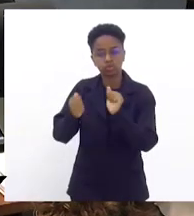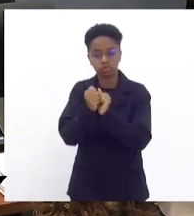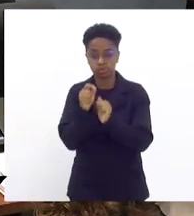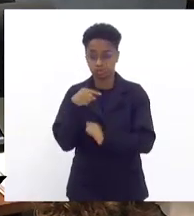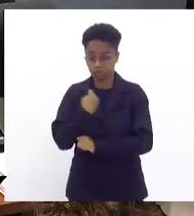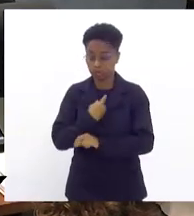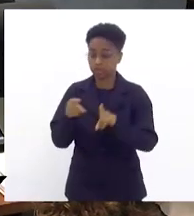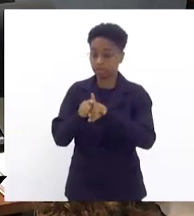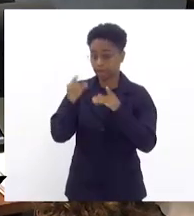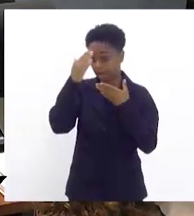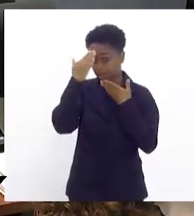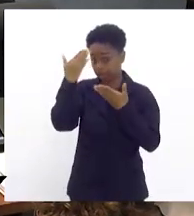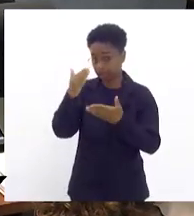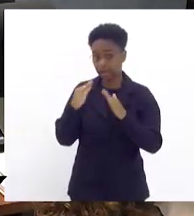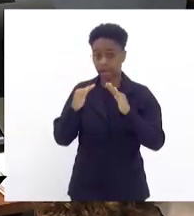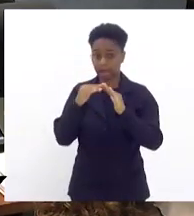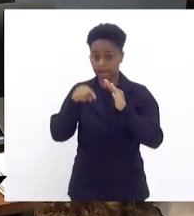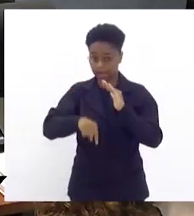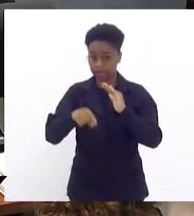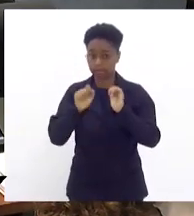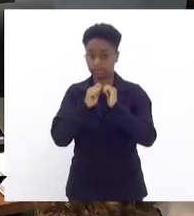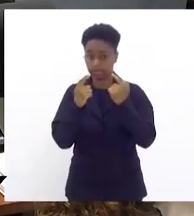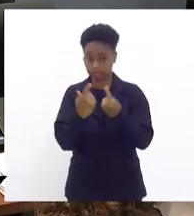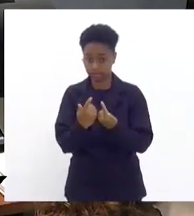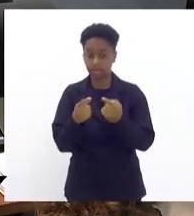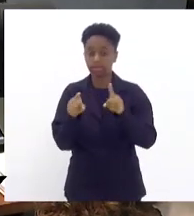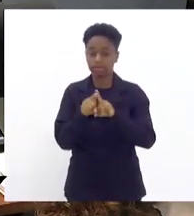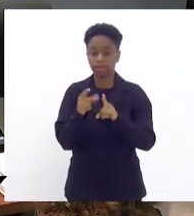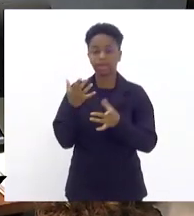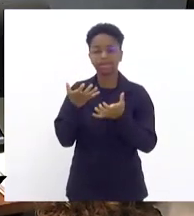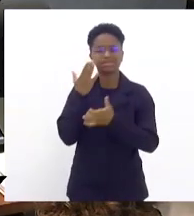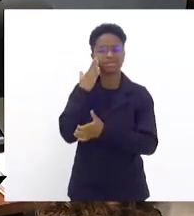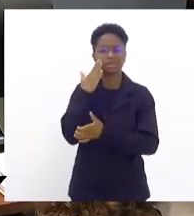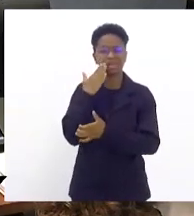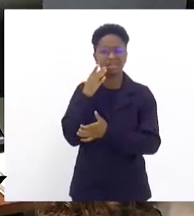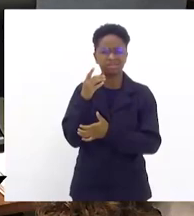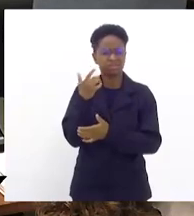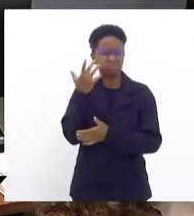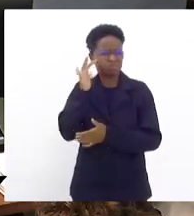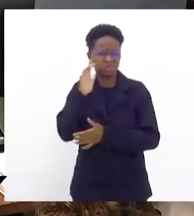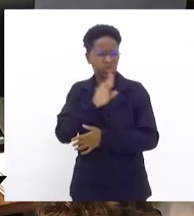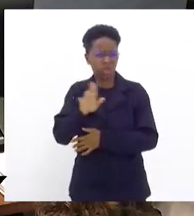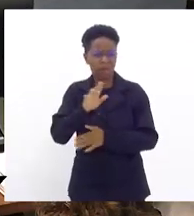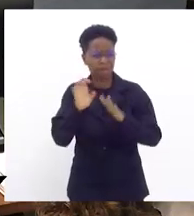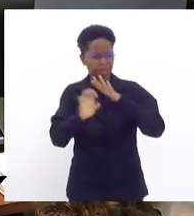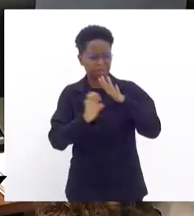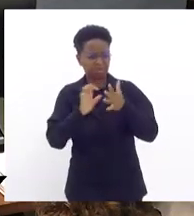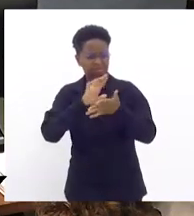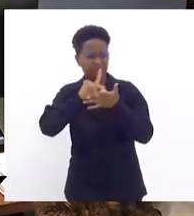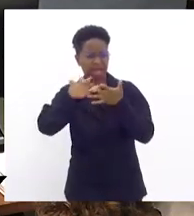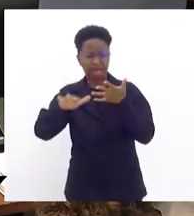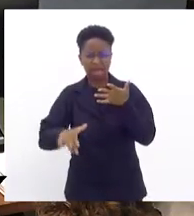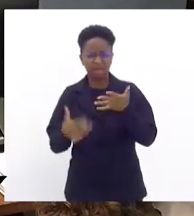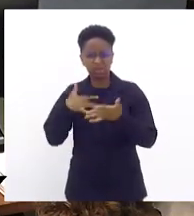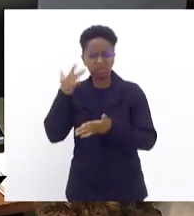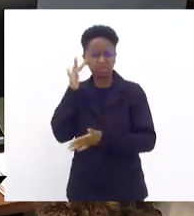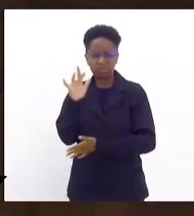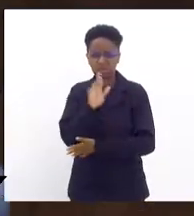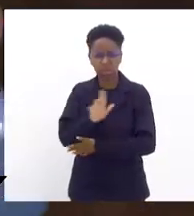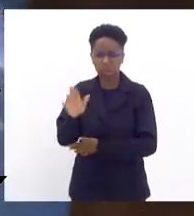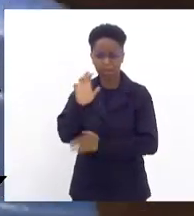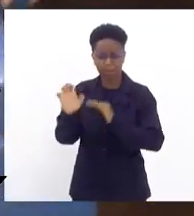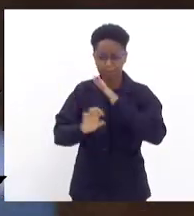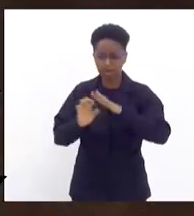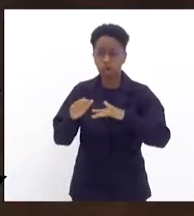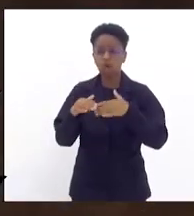vez a casa. E eu queria saber da Zona Oeste Mais, da Rio Mais, sei lá, que é tanto nome, que a gente não sabe como é que é o nome da empresa,